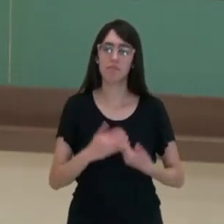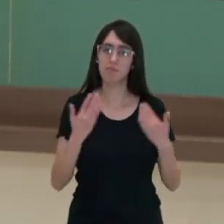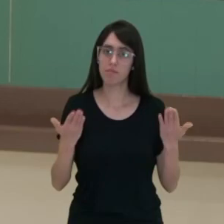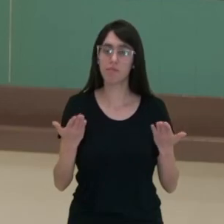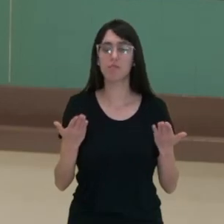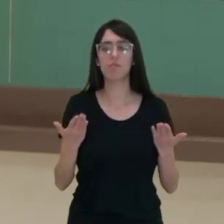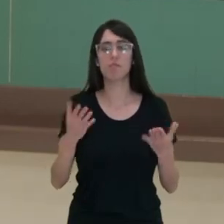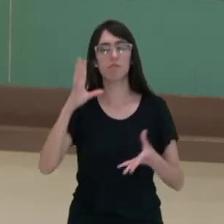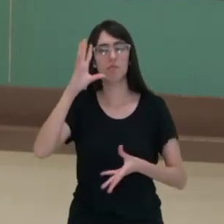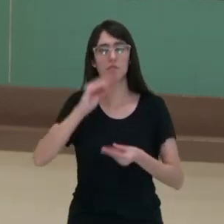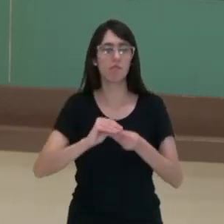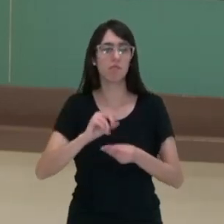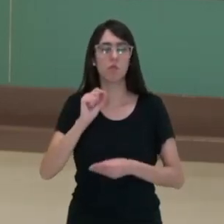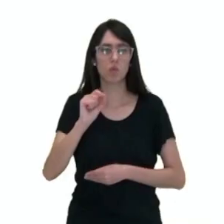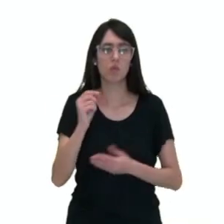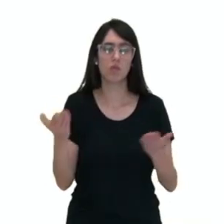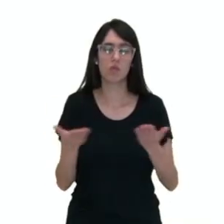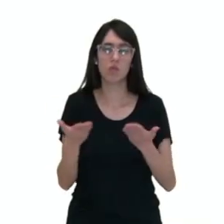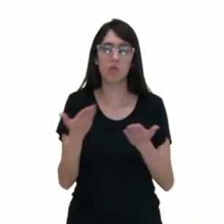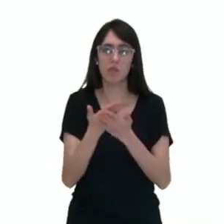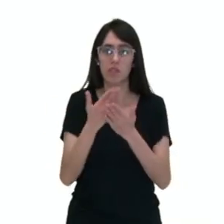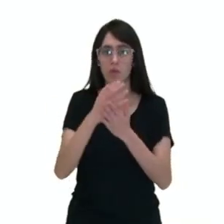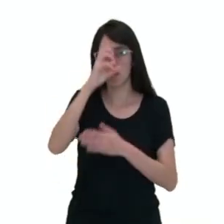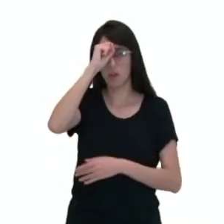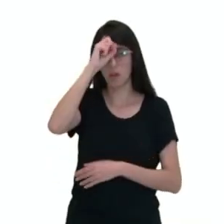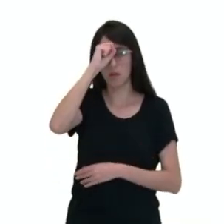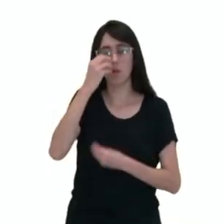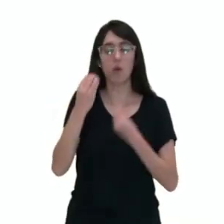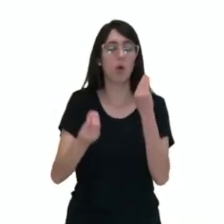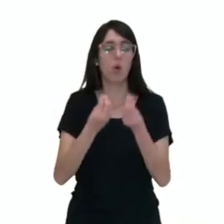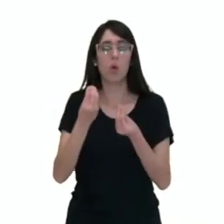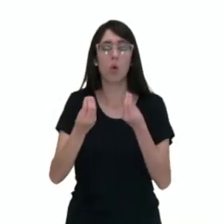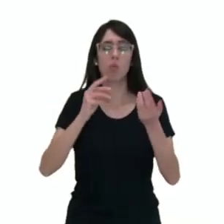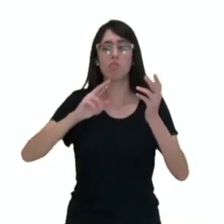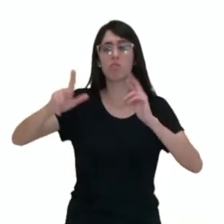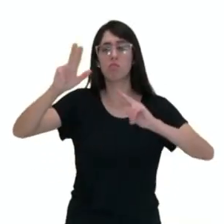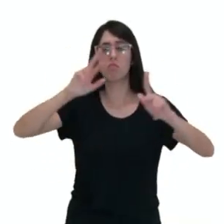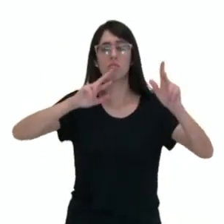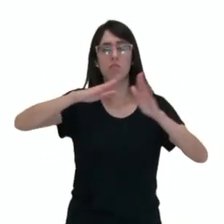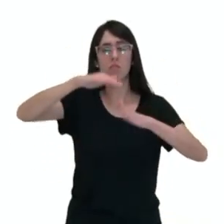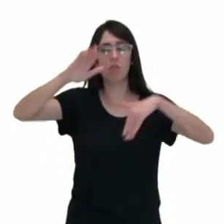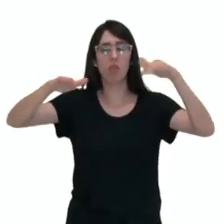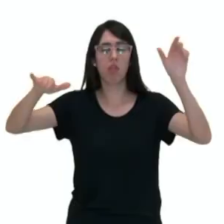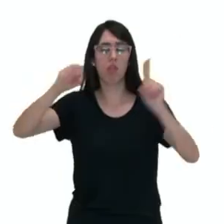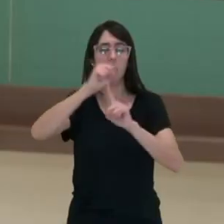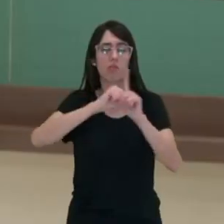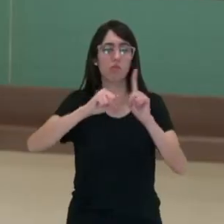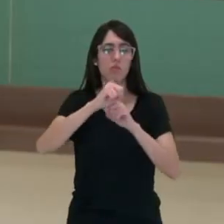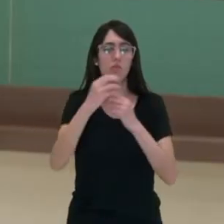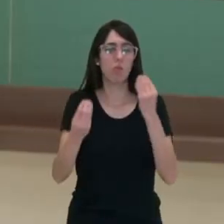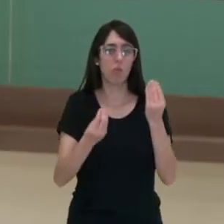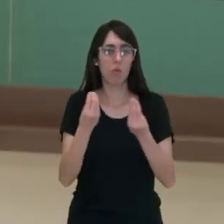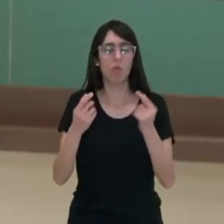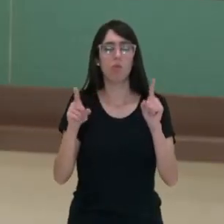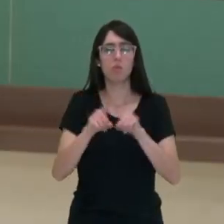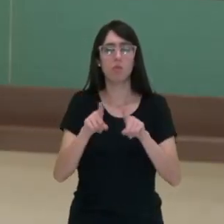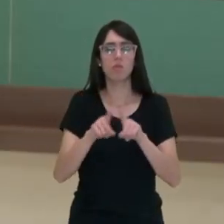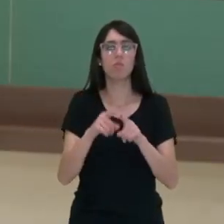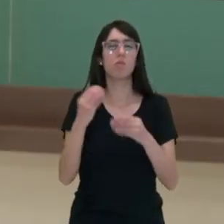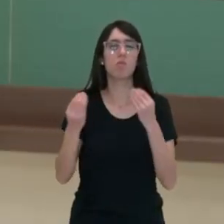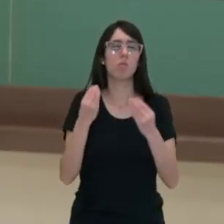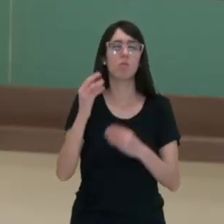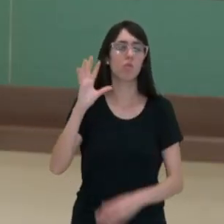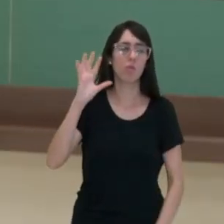Então, uma retomada. Nessa aula nós entendemos como se formam as desigualdades sociais e também como elas são